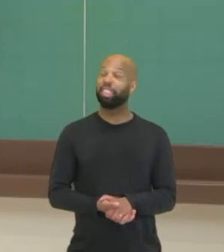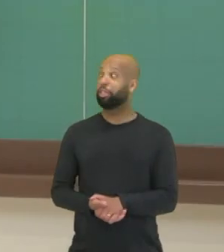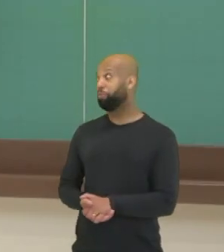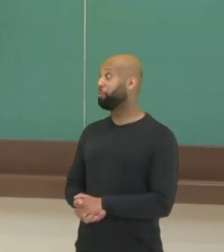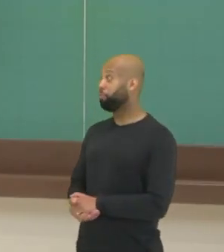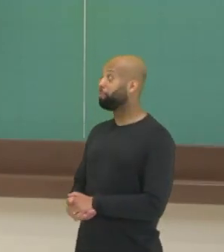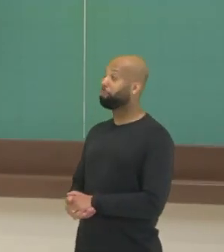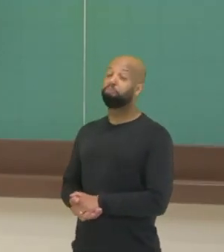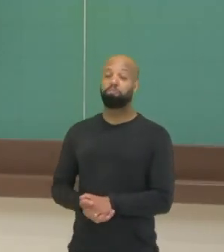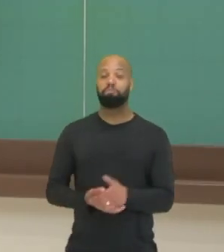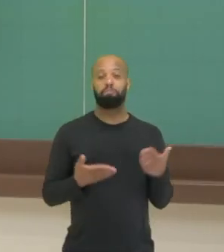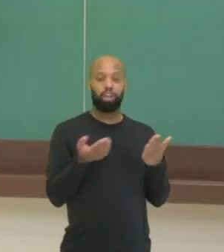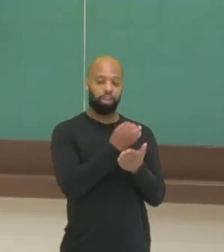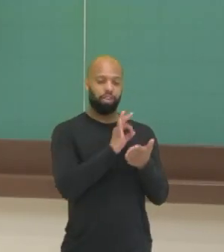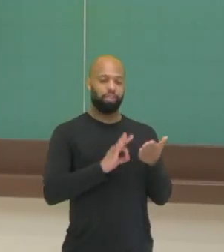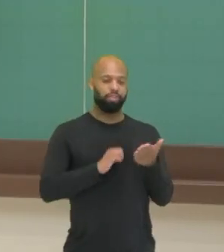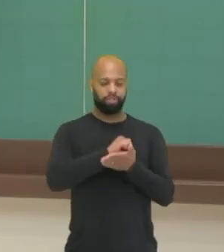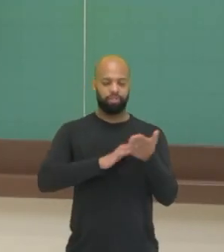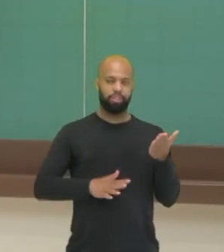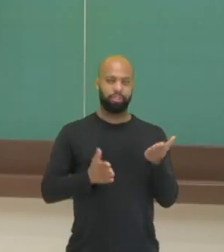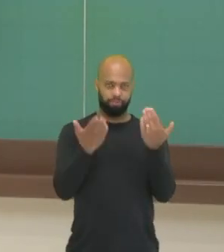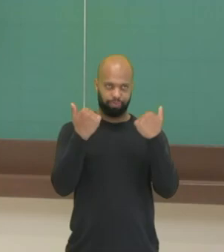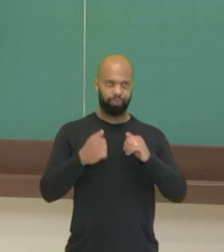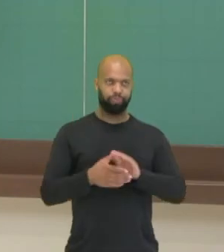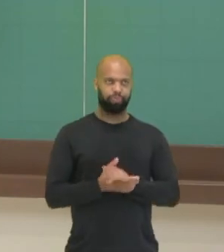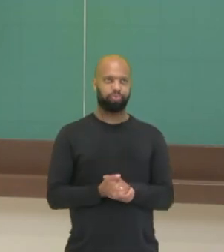Voltei? Bora lá corrigir essa junto comigo?